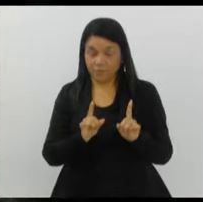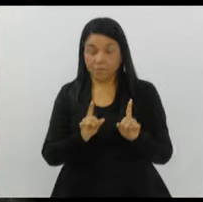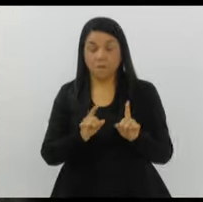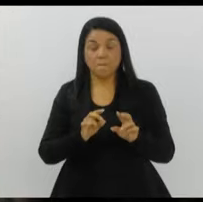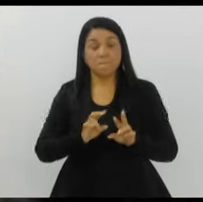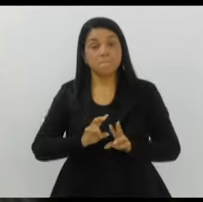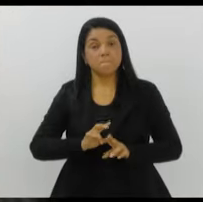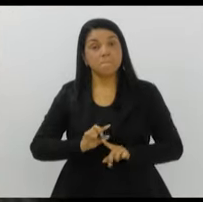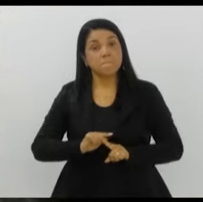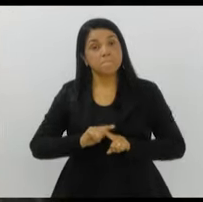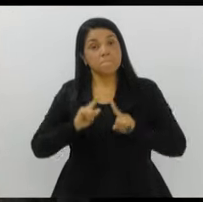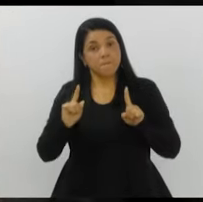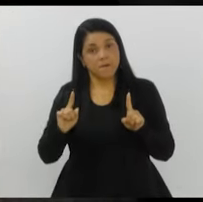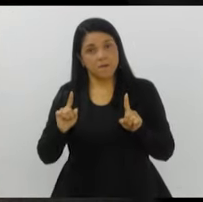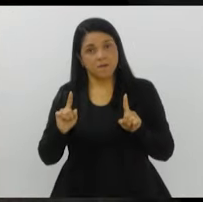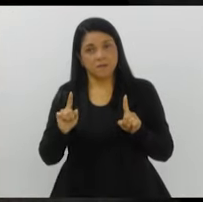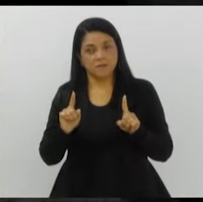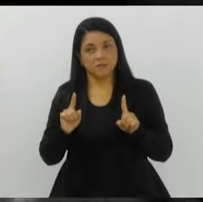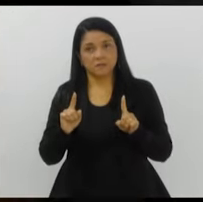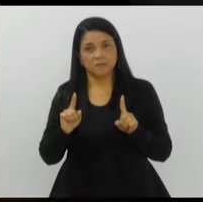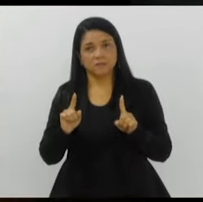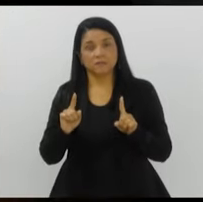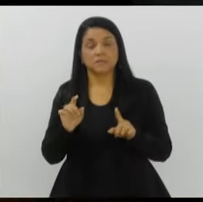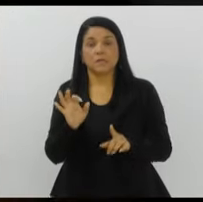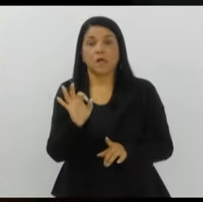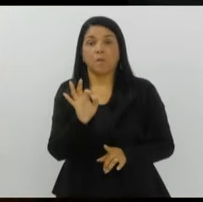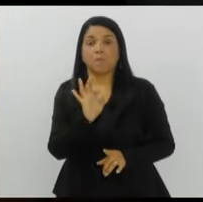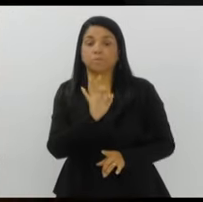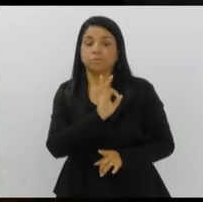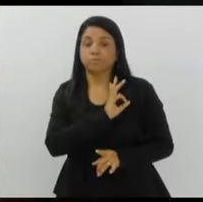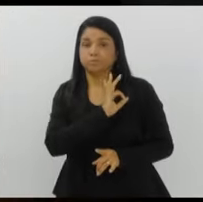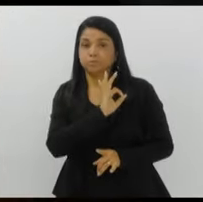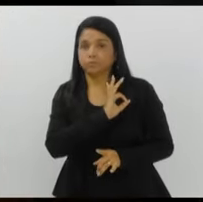sim para que a polícia